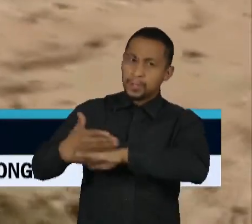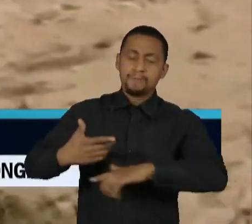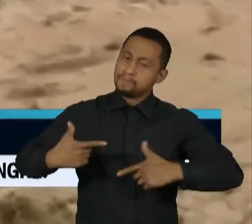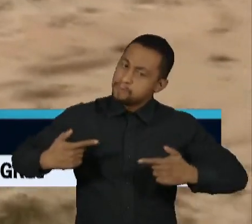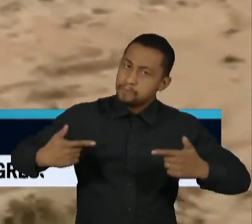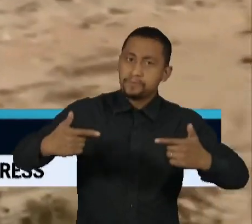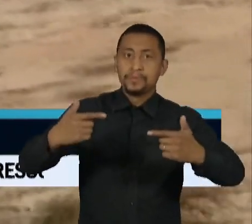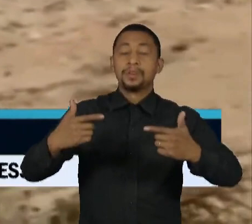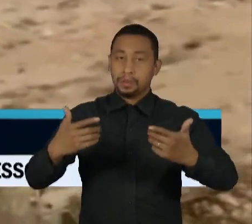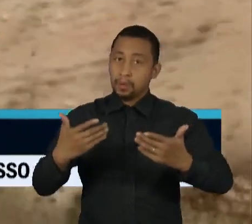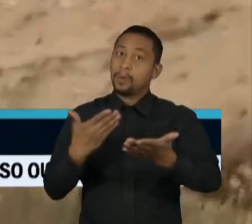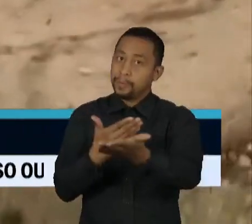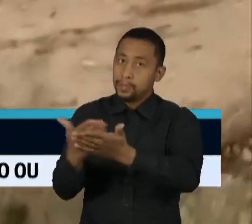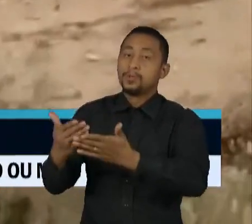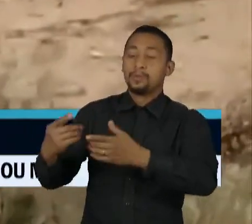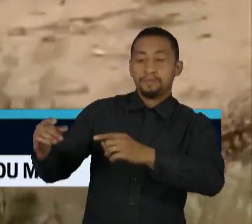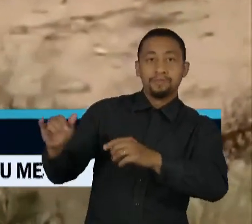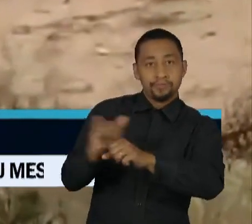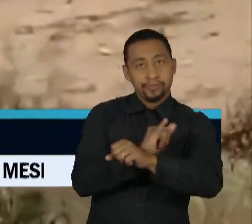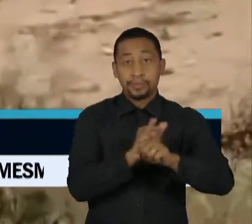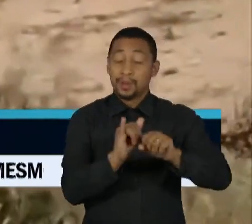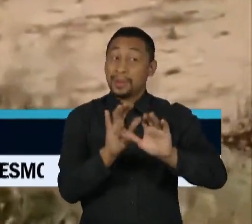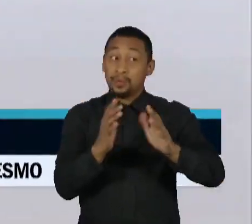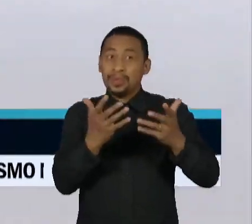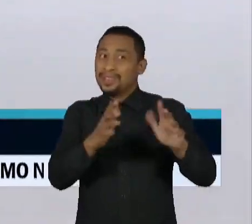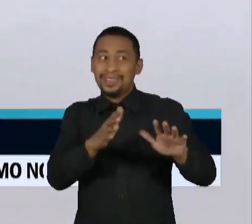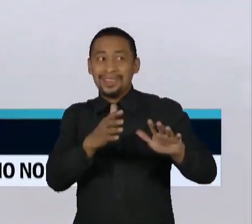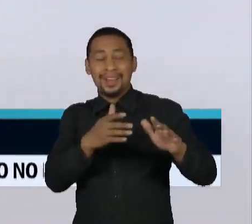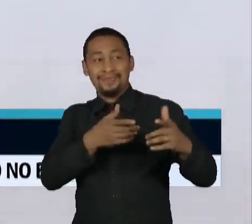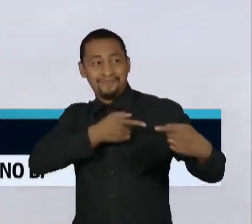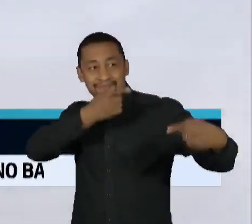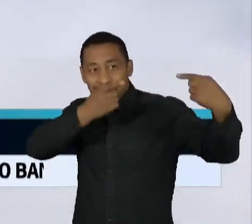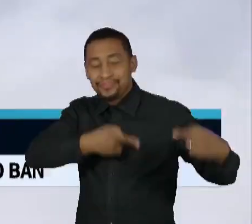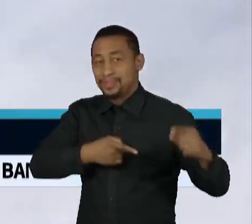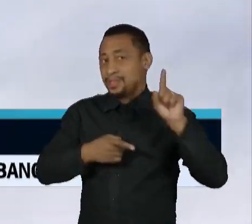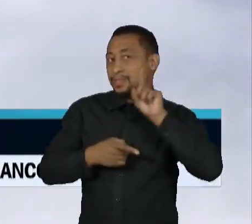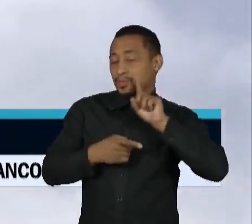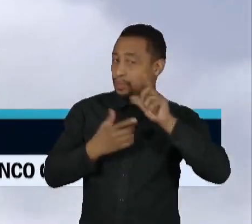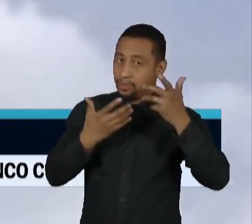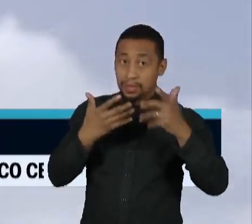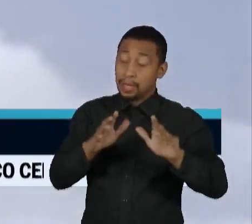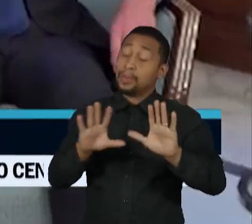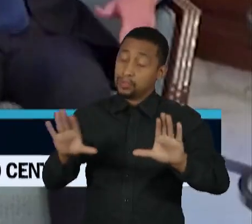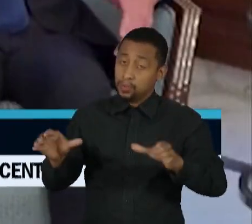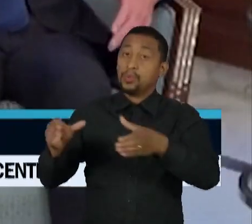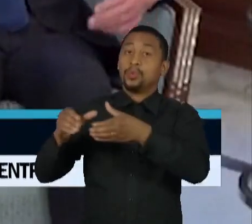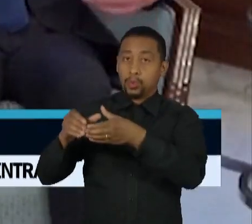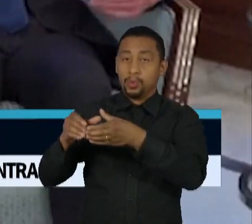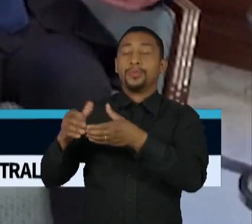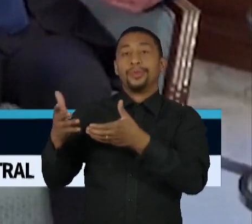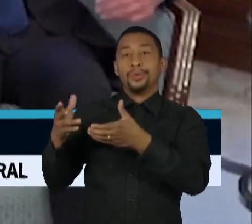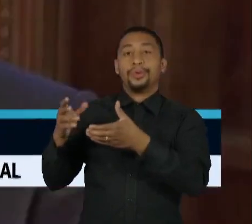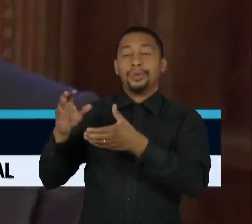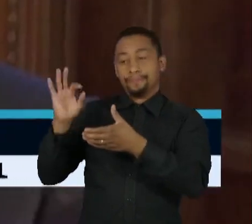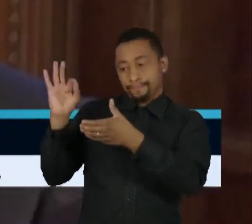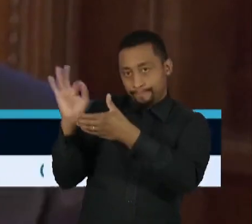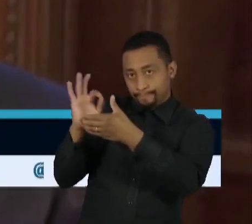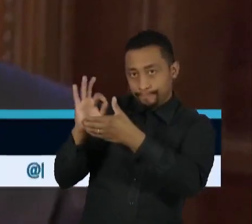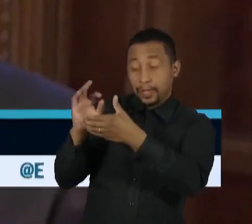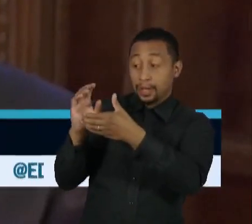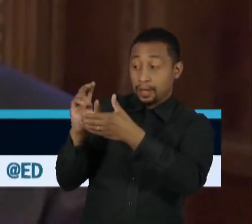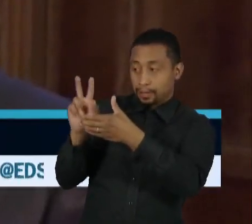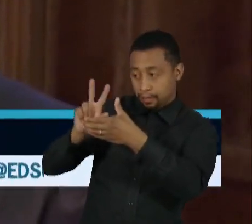estratégico tanto da Rússia quanto dos Estados Unidos, e a gente tinha também questões ali com o Estado Islâmico, onde o Bashar al-Assad vinha